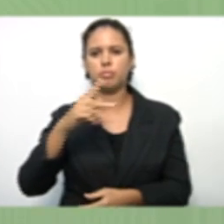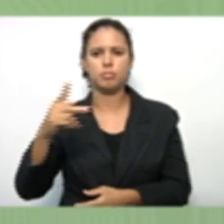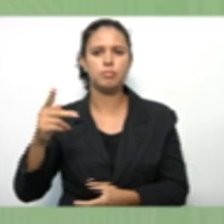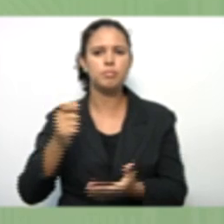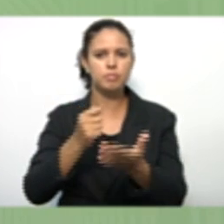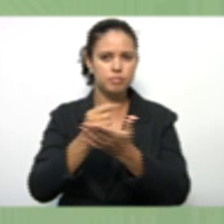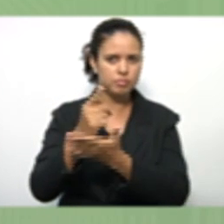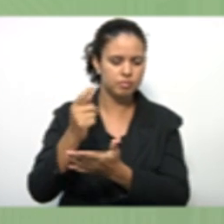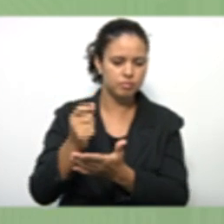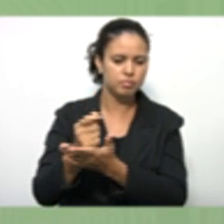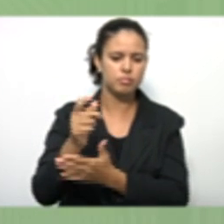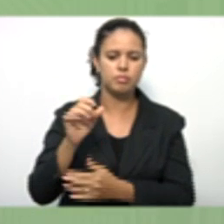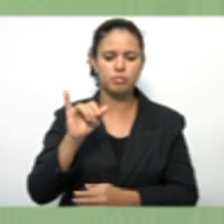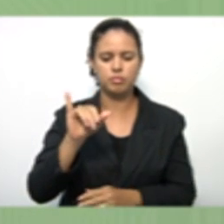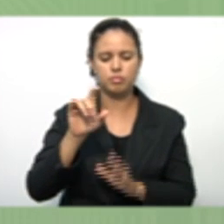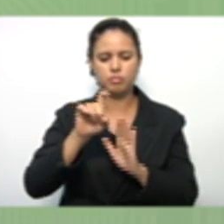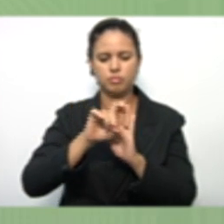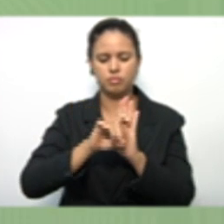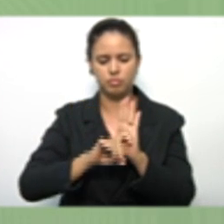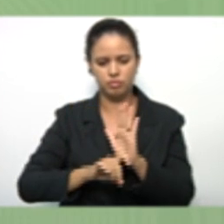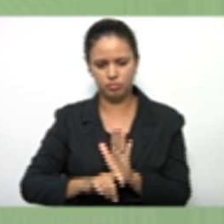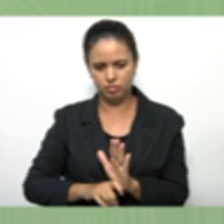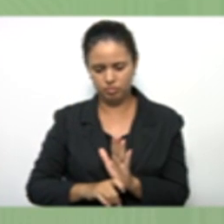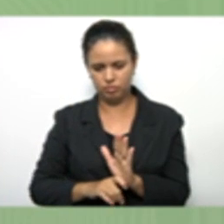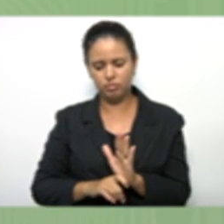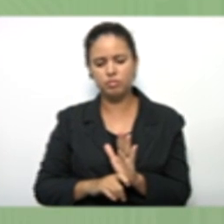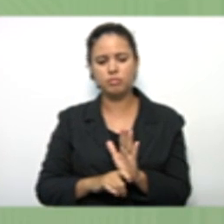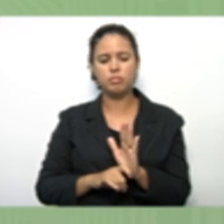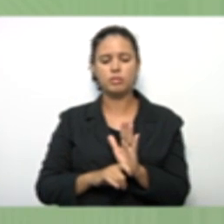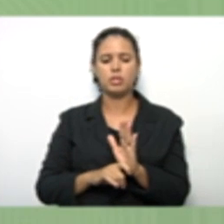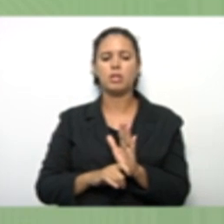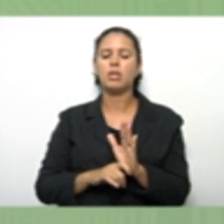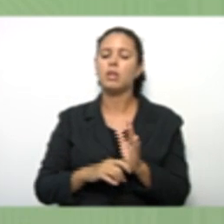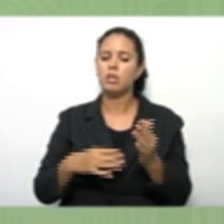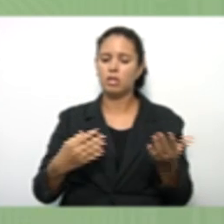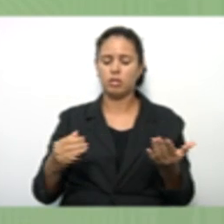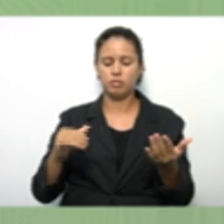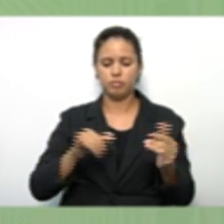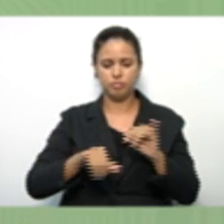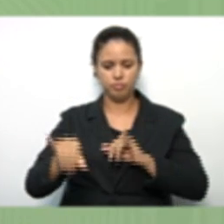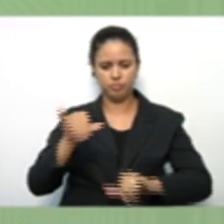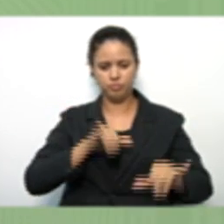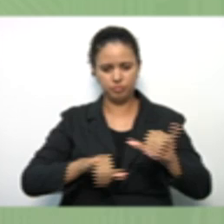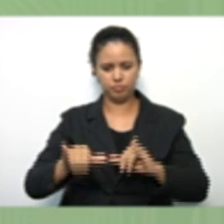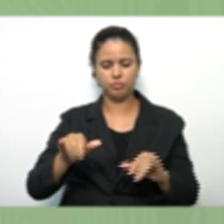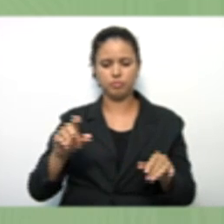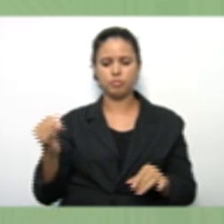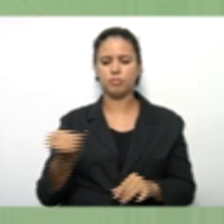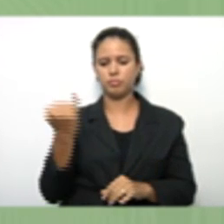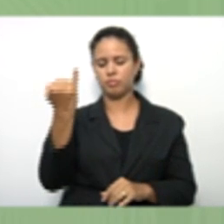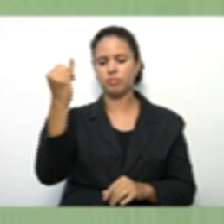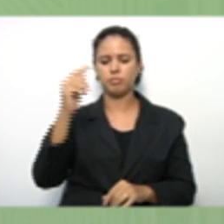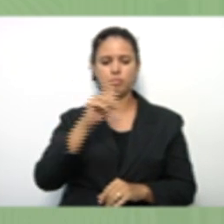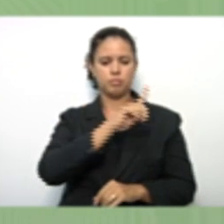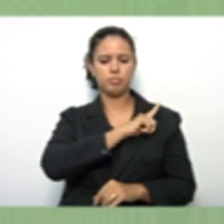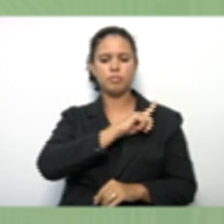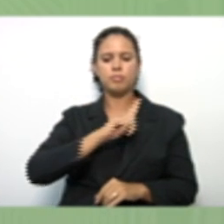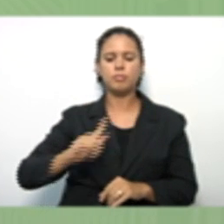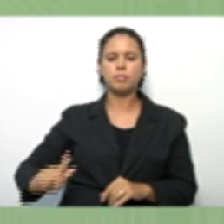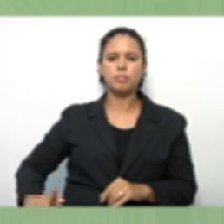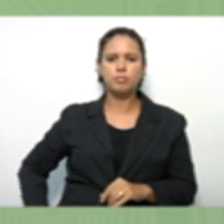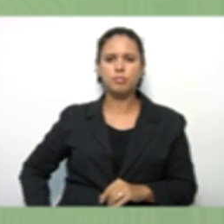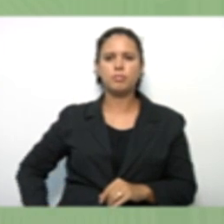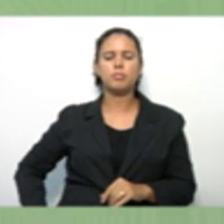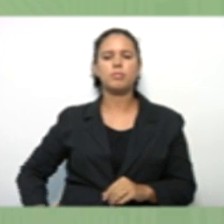Então, essas informações contábeis são importantes para o governo. O governo se interessa pelas informações